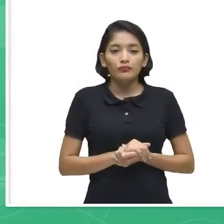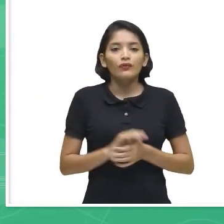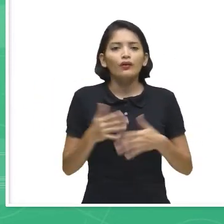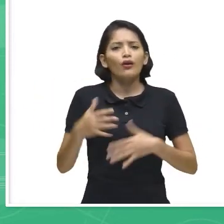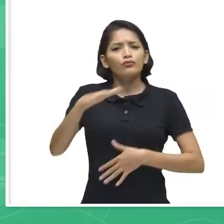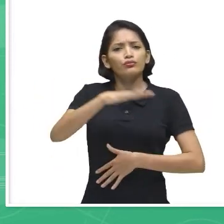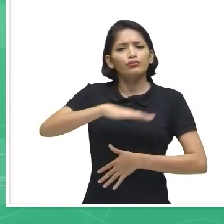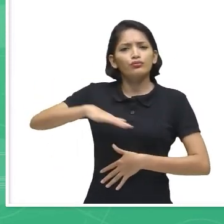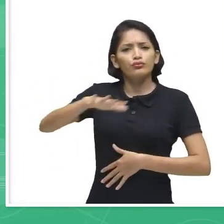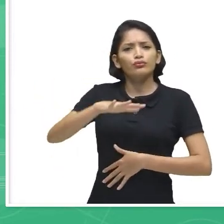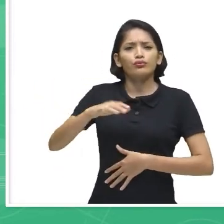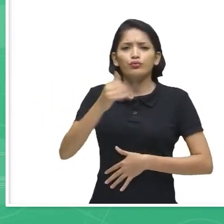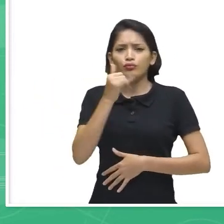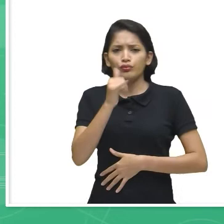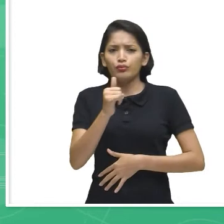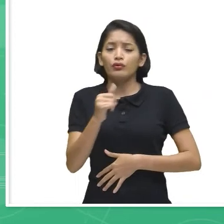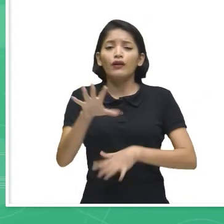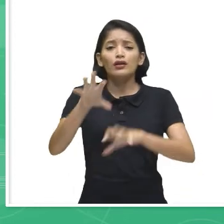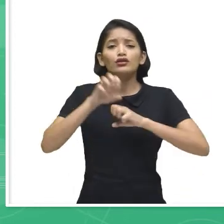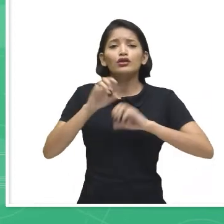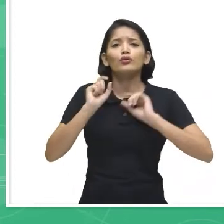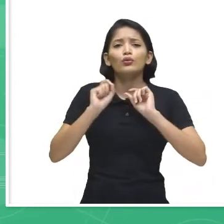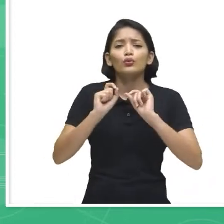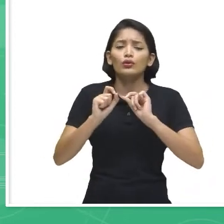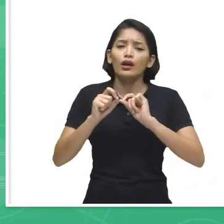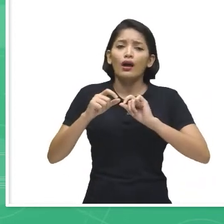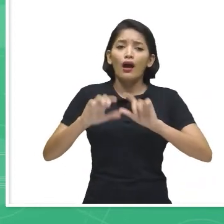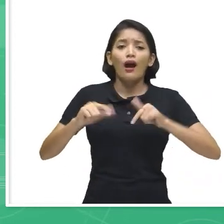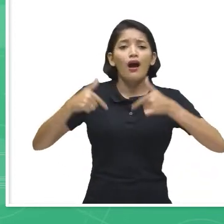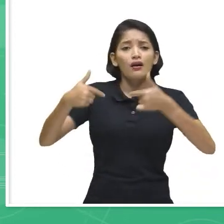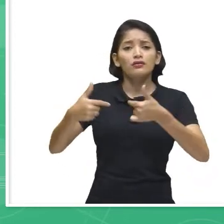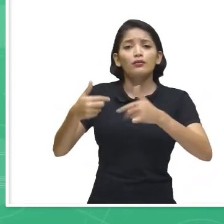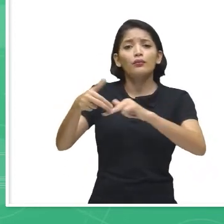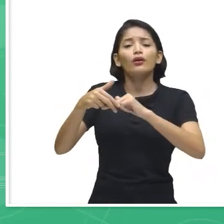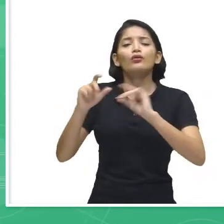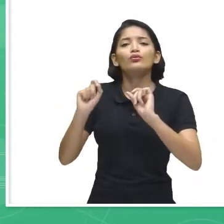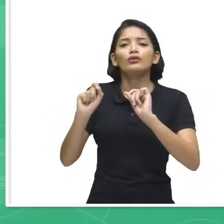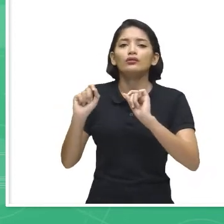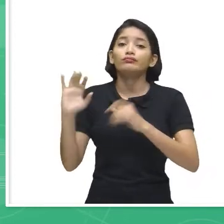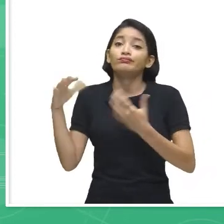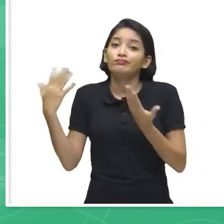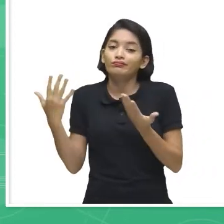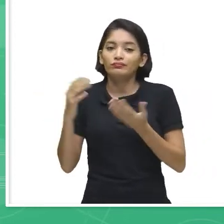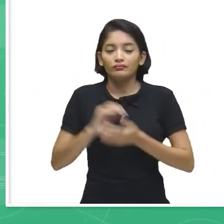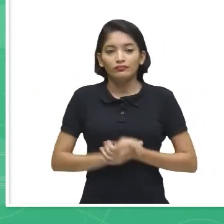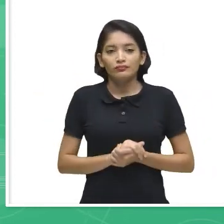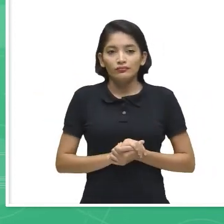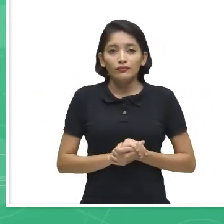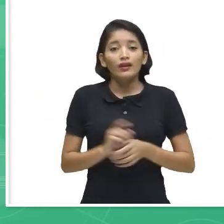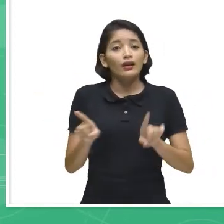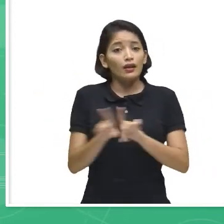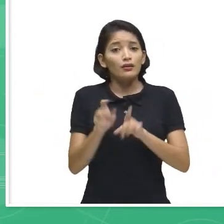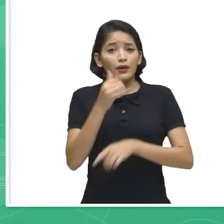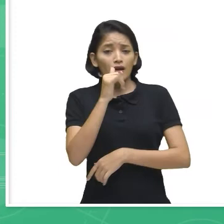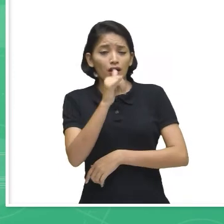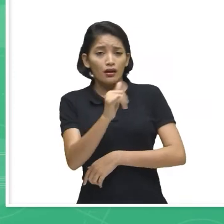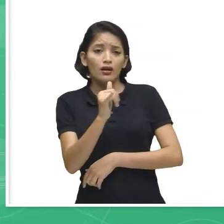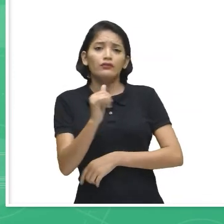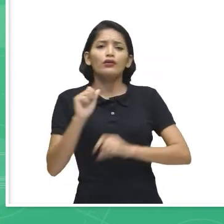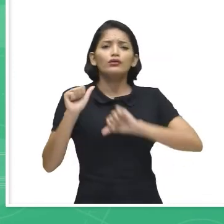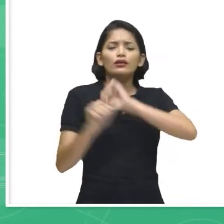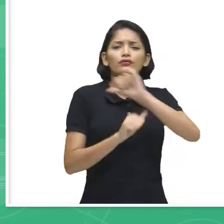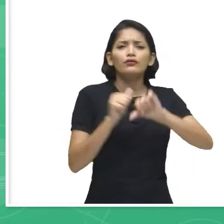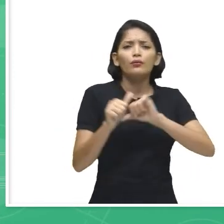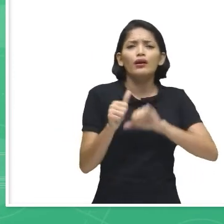espaço com potencial elétrico, ela adquirirá aceleração por causa da ação do e a energia potencial será